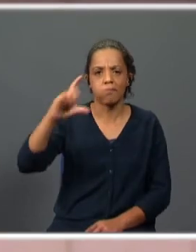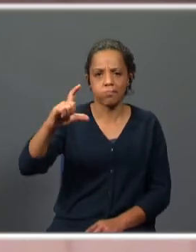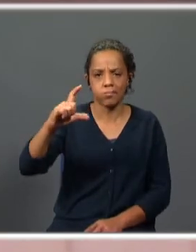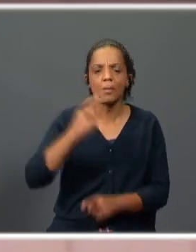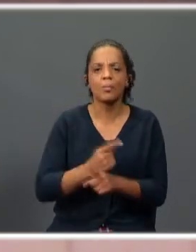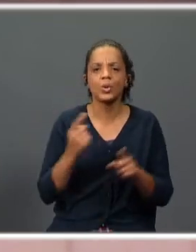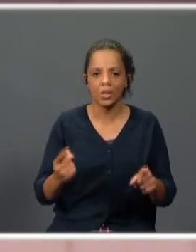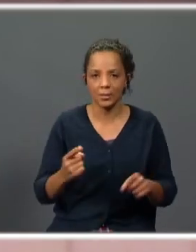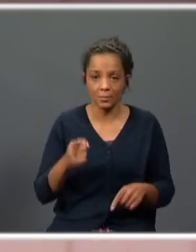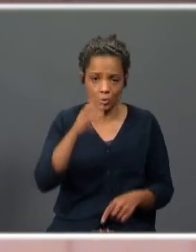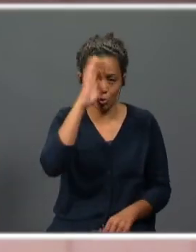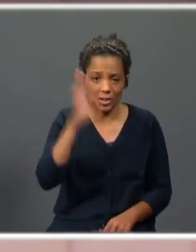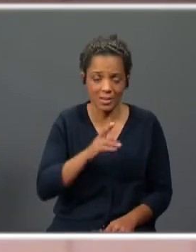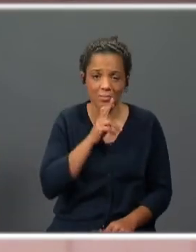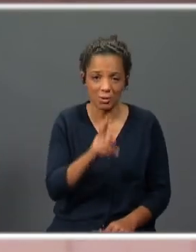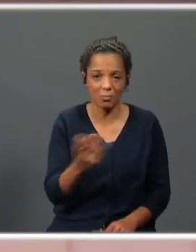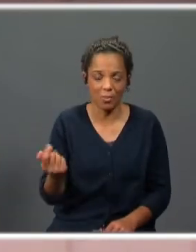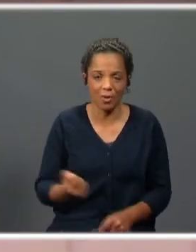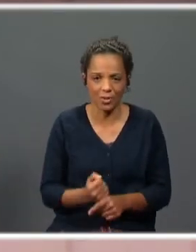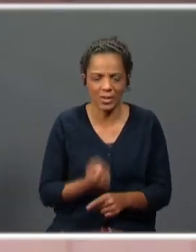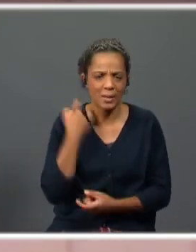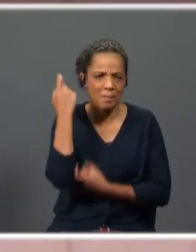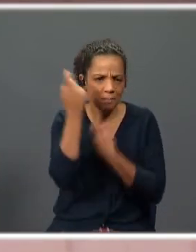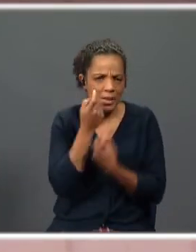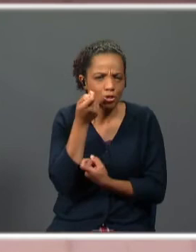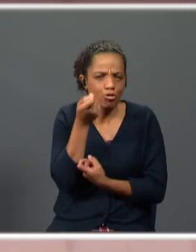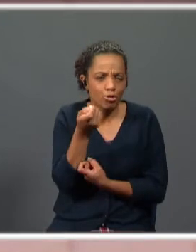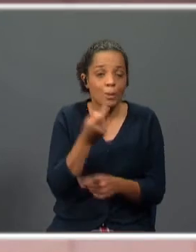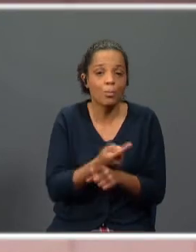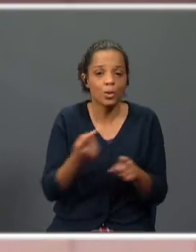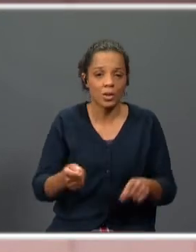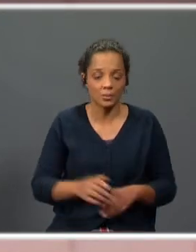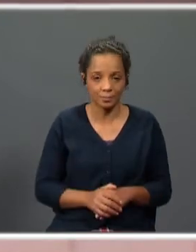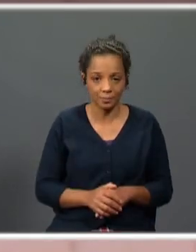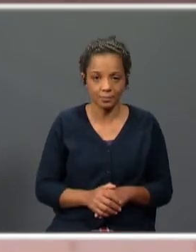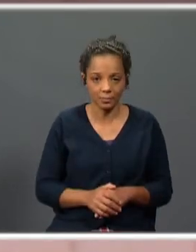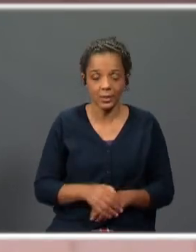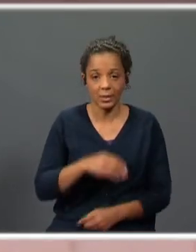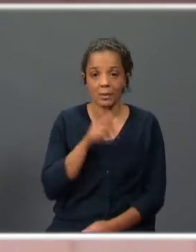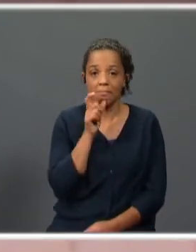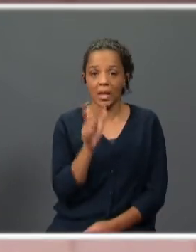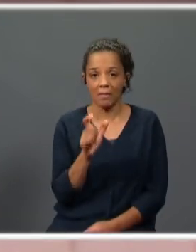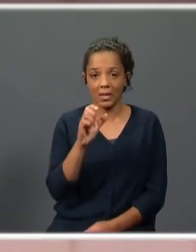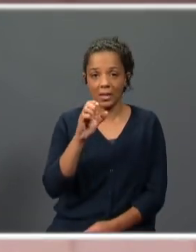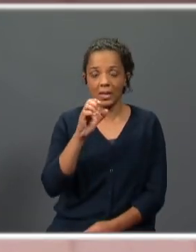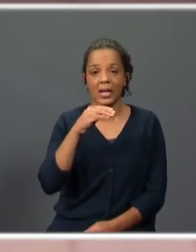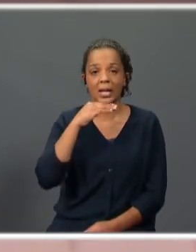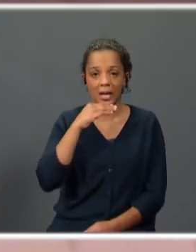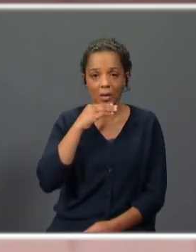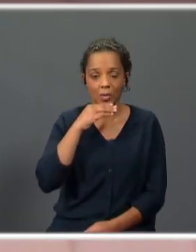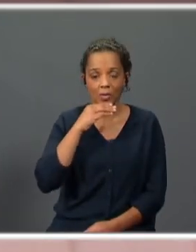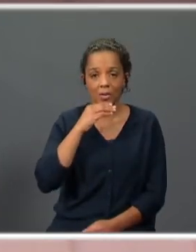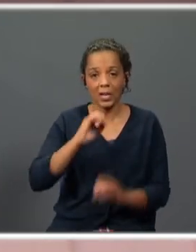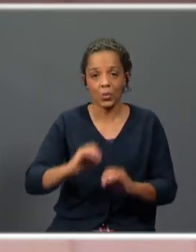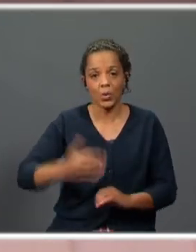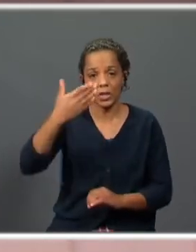porquê? Tu já sabes a resposta. Pensa lá um bocadinho. Porque a palavra cão está no início da